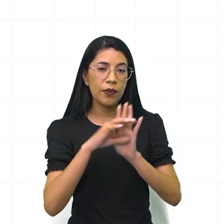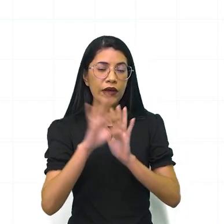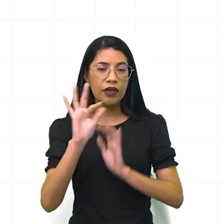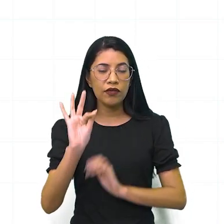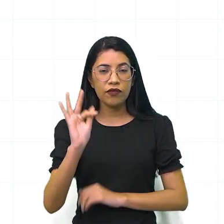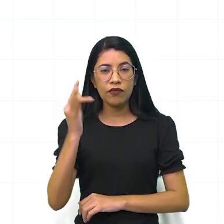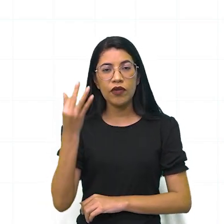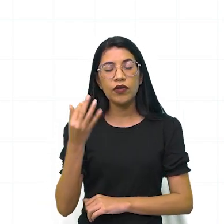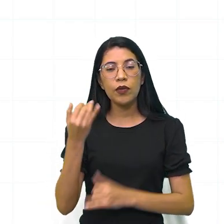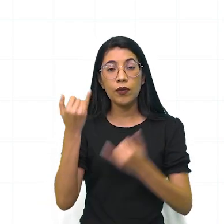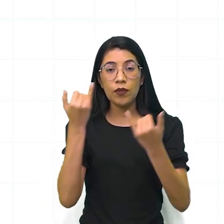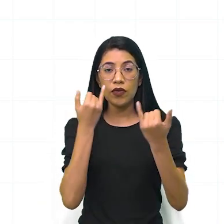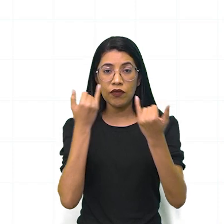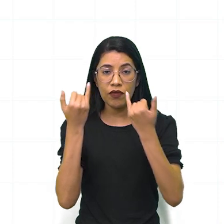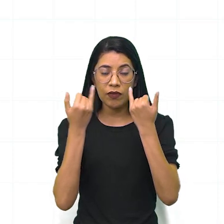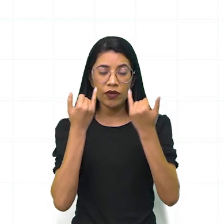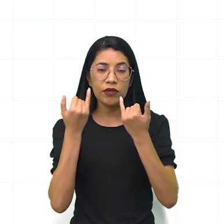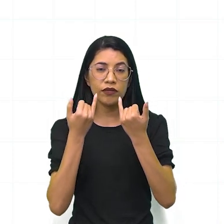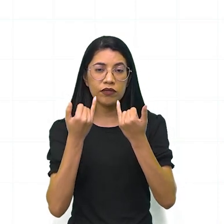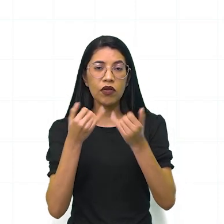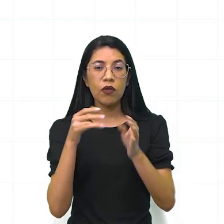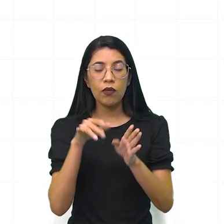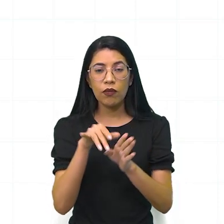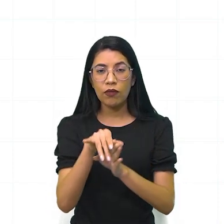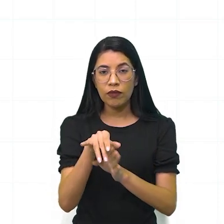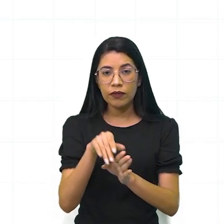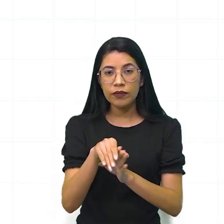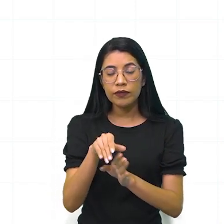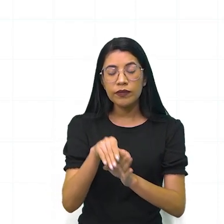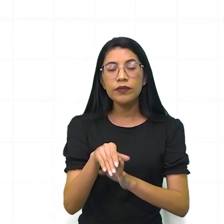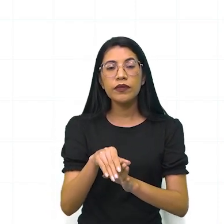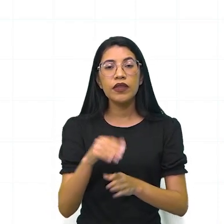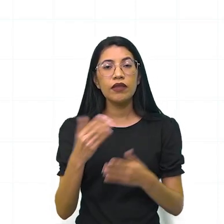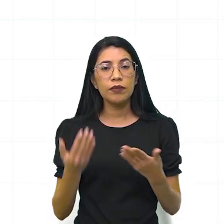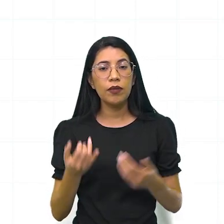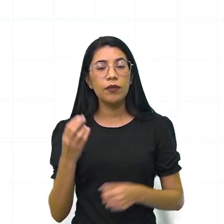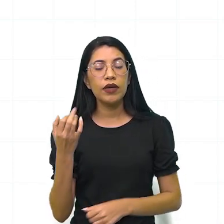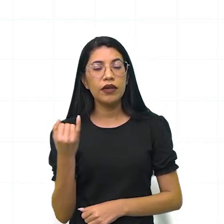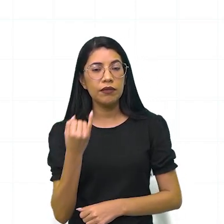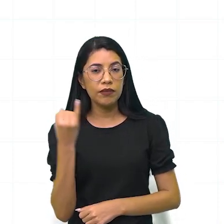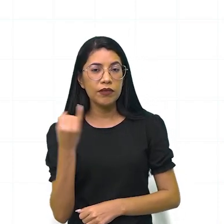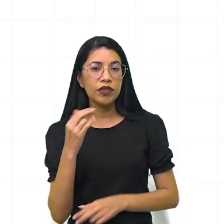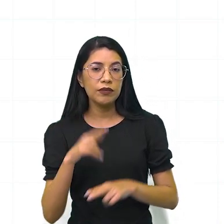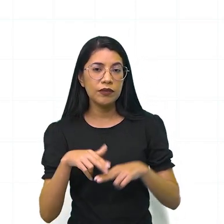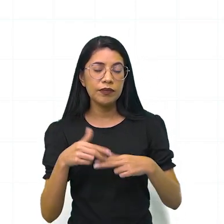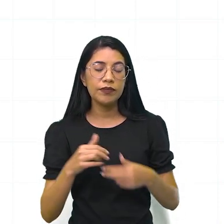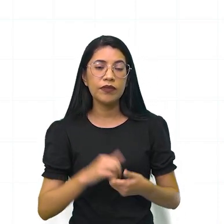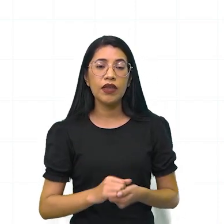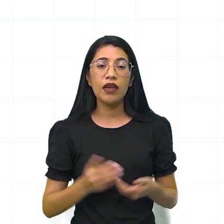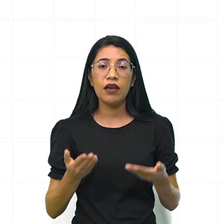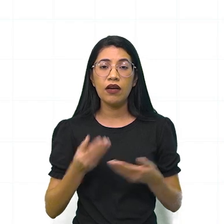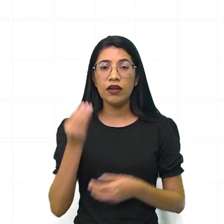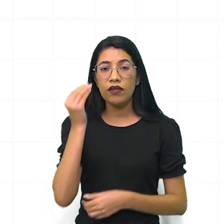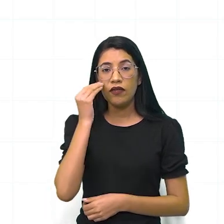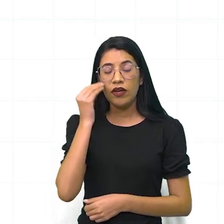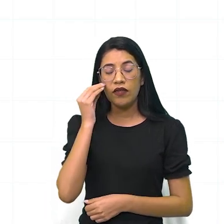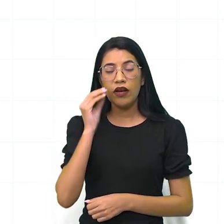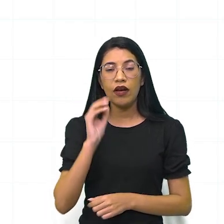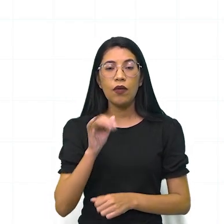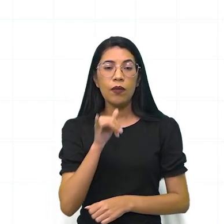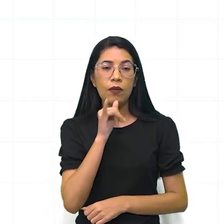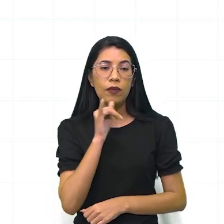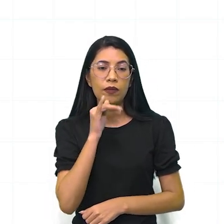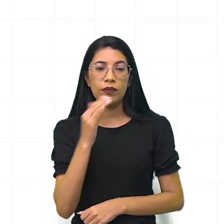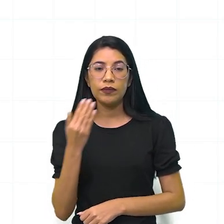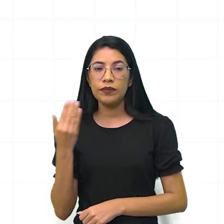passar informação, instrução, né? Então ele é bem importante, tá? Vamos verificar um exemplo desse texto?